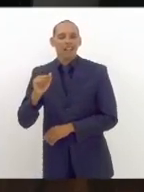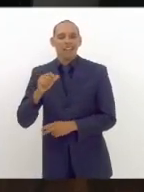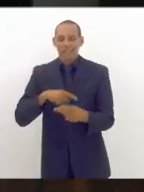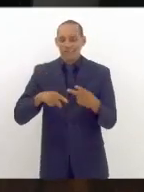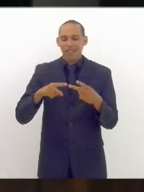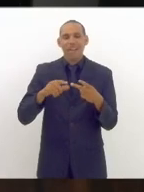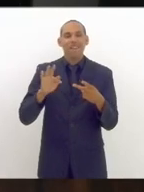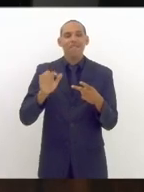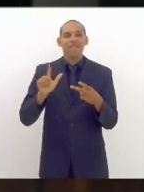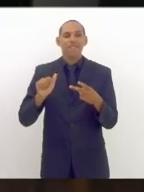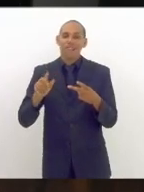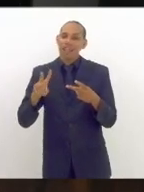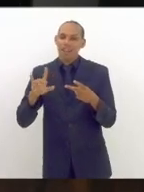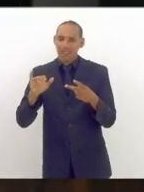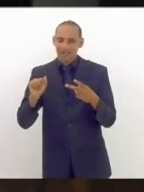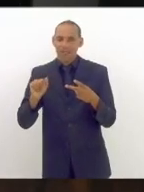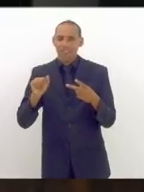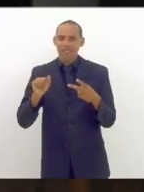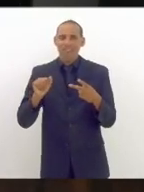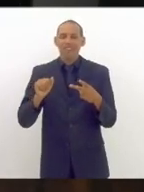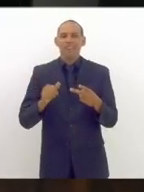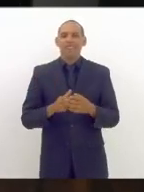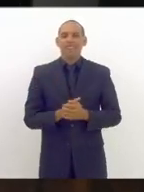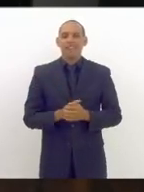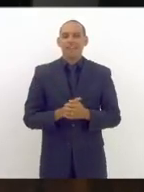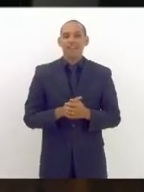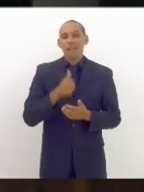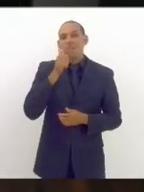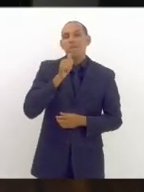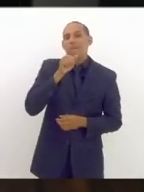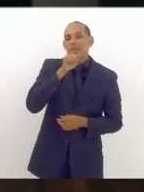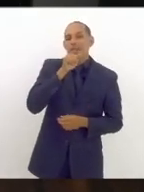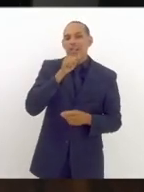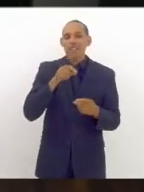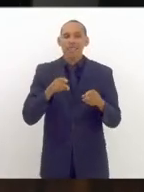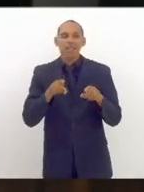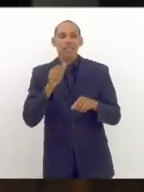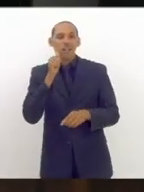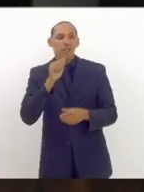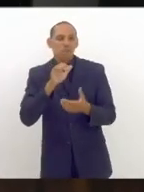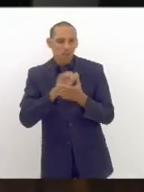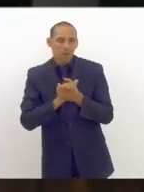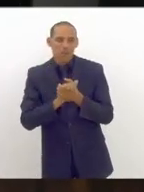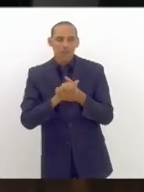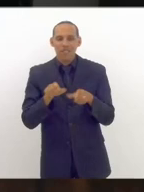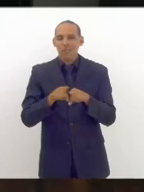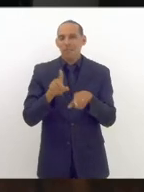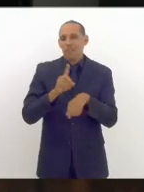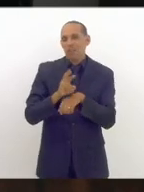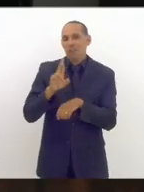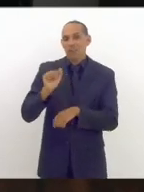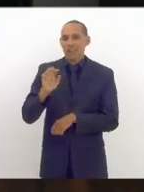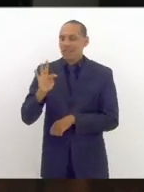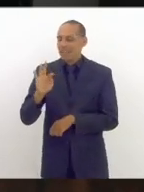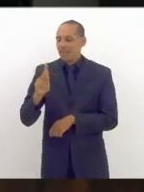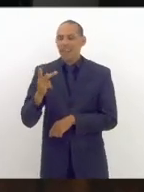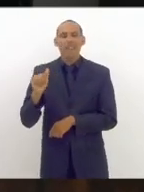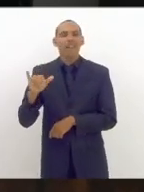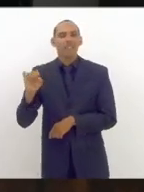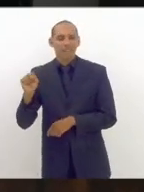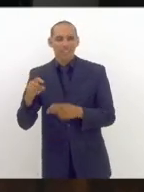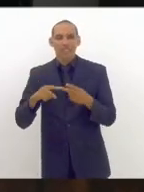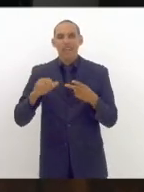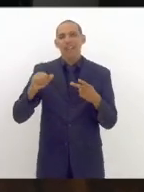a Flávia, mãe e esposa do nosso homenageado. E convido aqui a doutora Thaisa, a Andréia